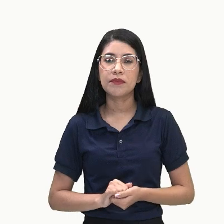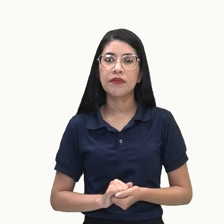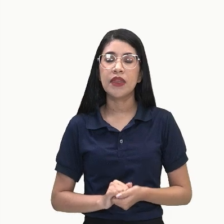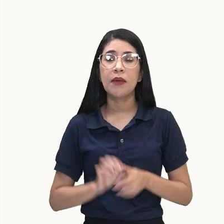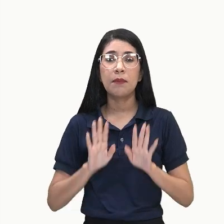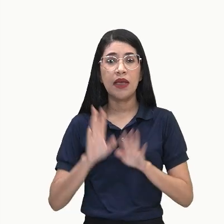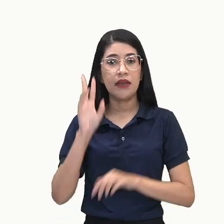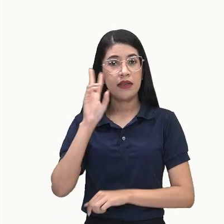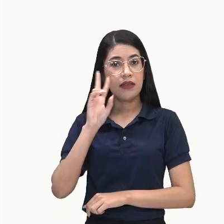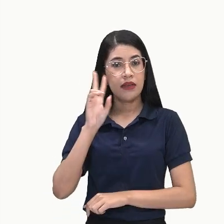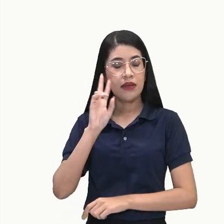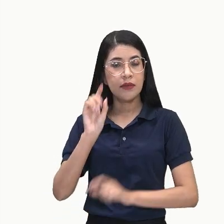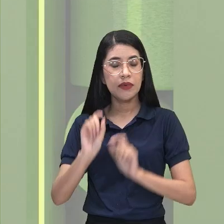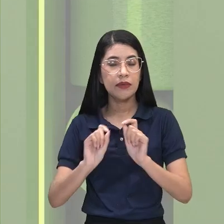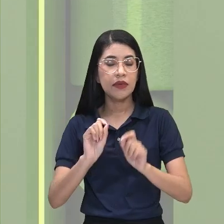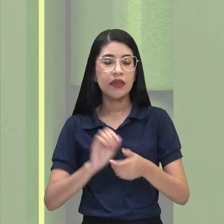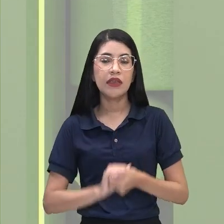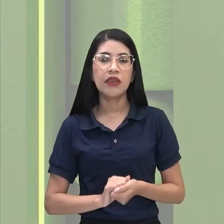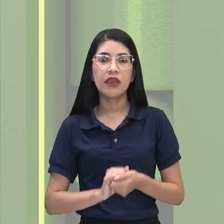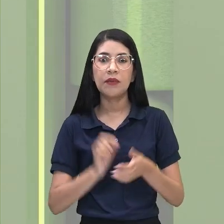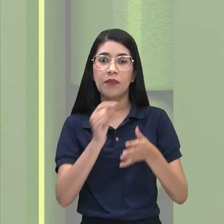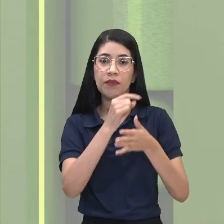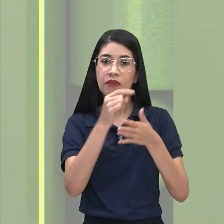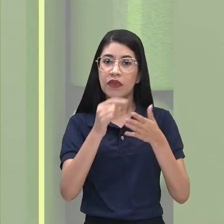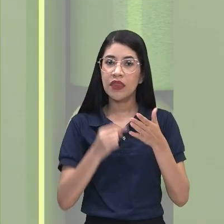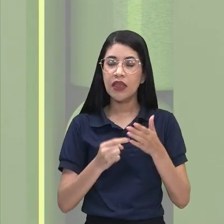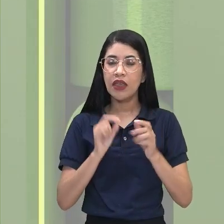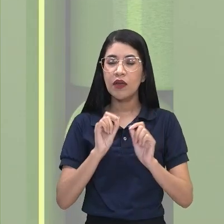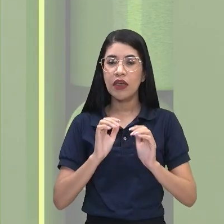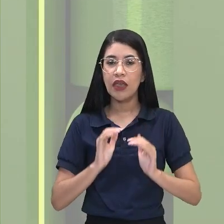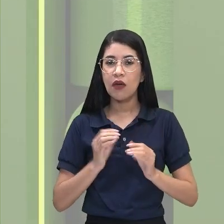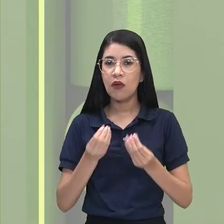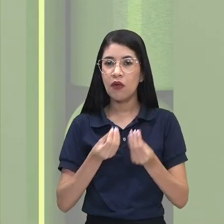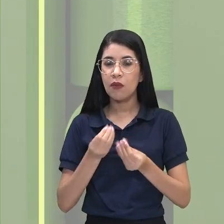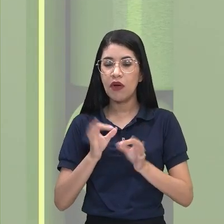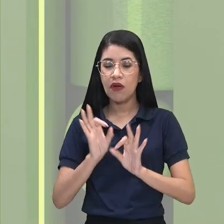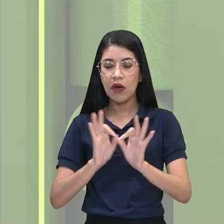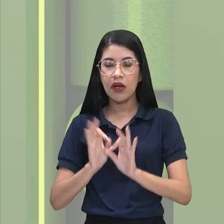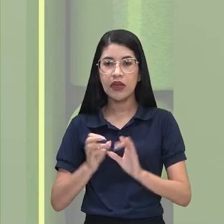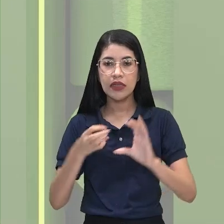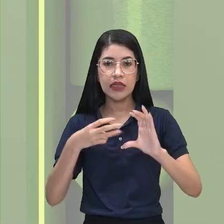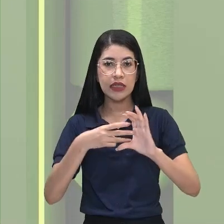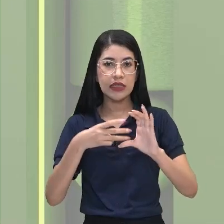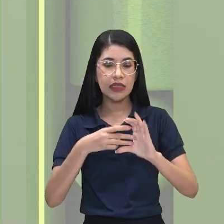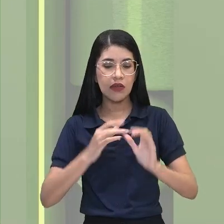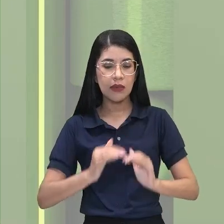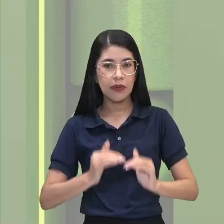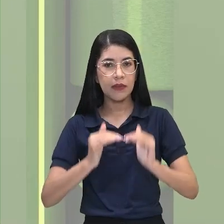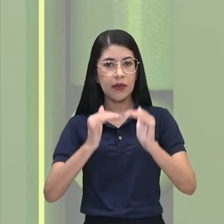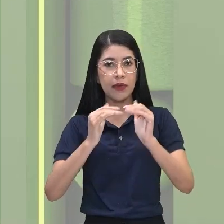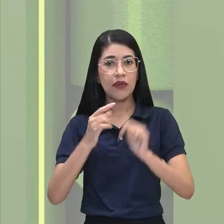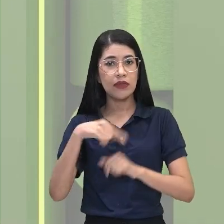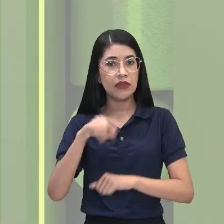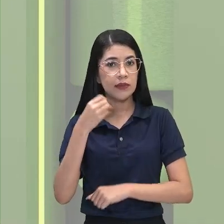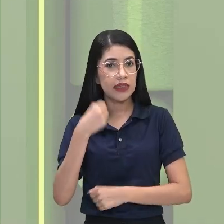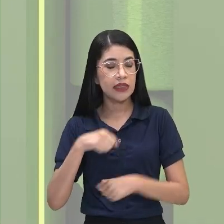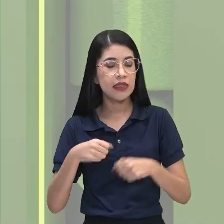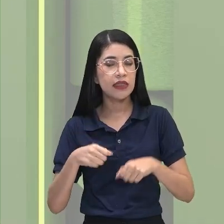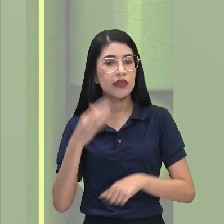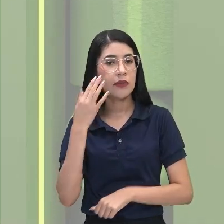lembrem bem que essas são os níveis de organização celular. Você precisa compreender